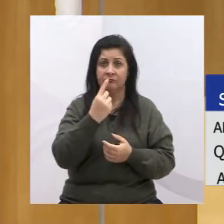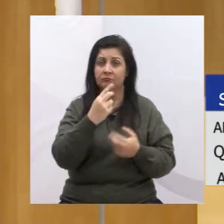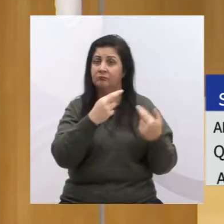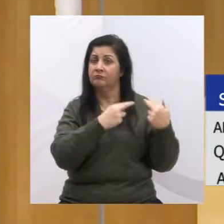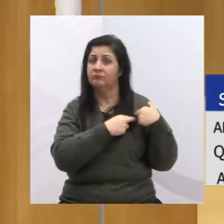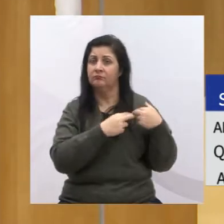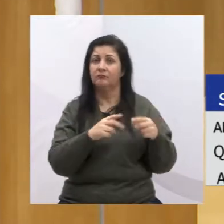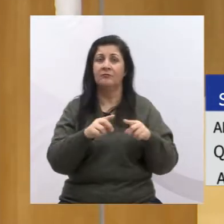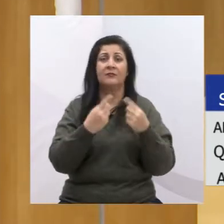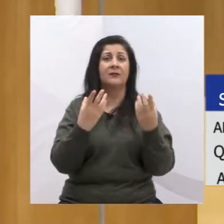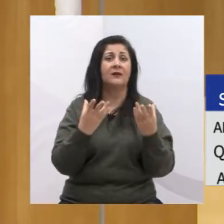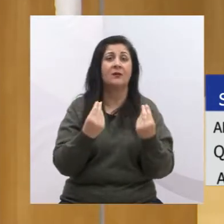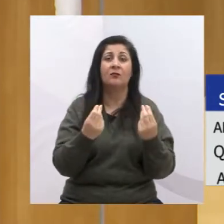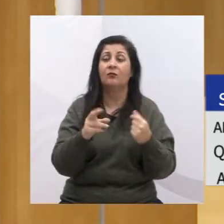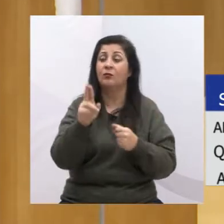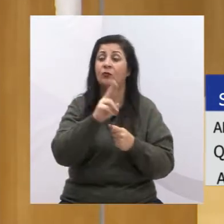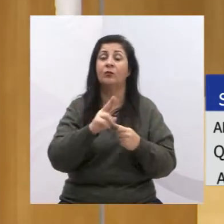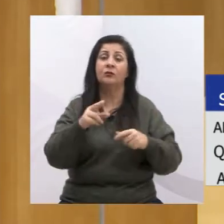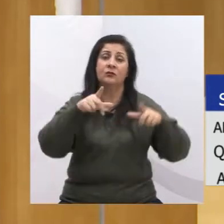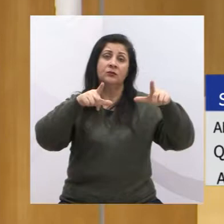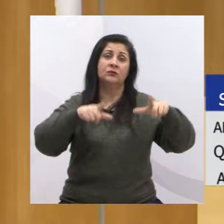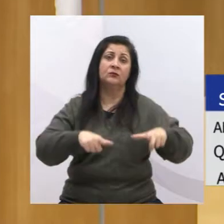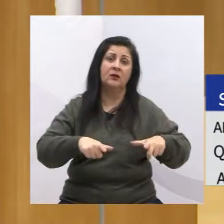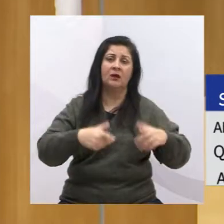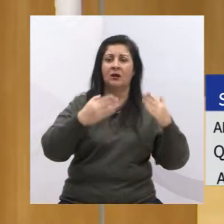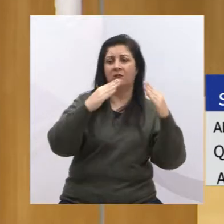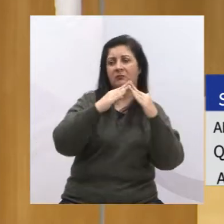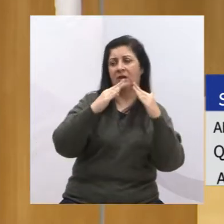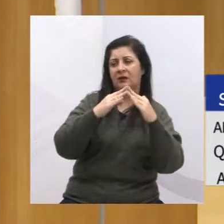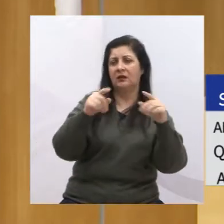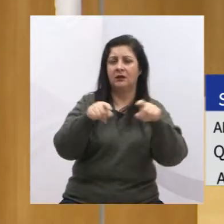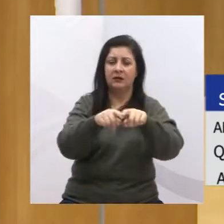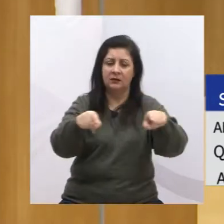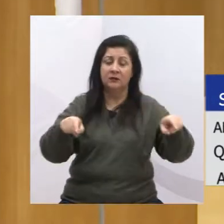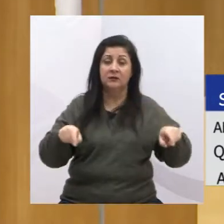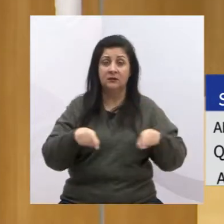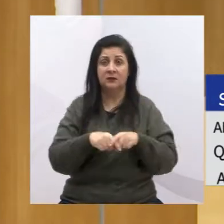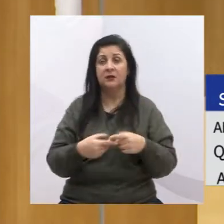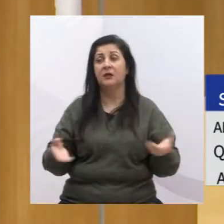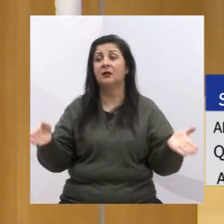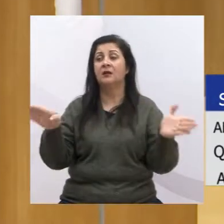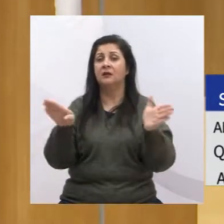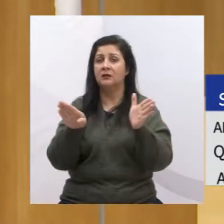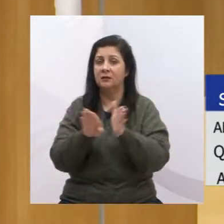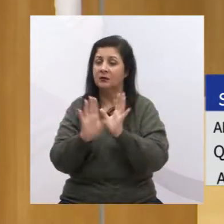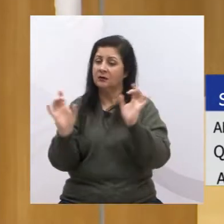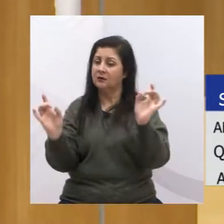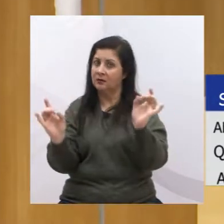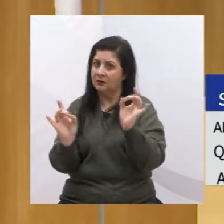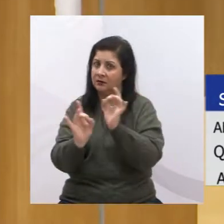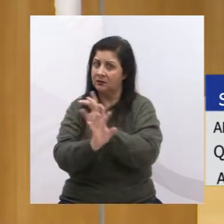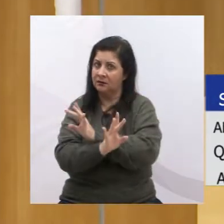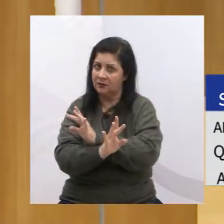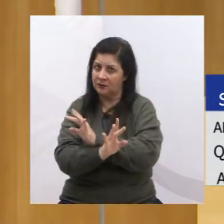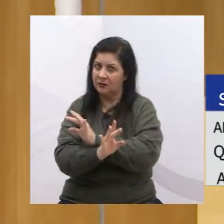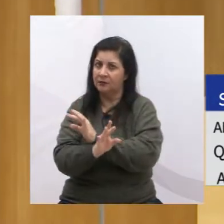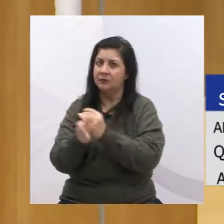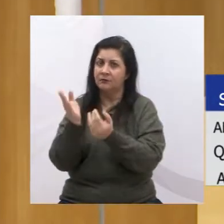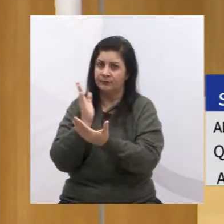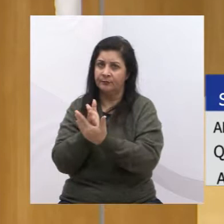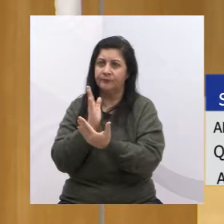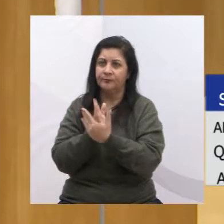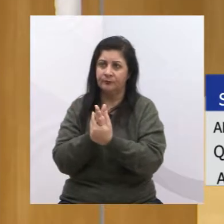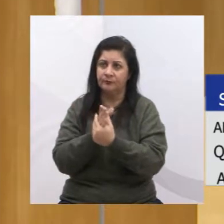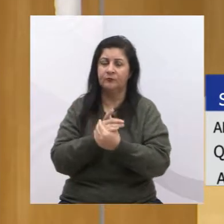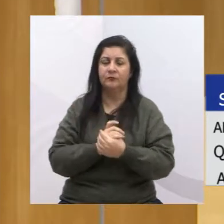mas várias pessoas elas usufruem dos imóveis, do terreno, até que a situação, o imbróglio jurídico aí